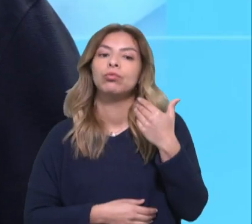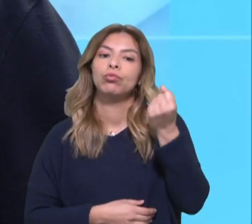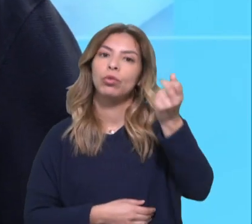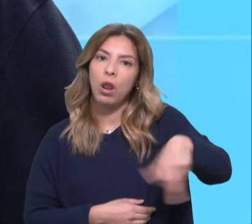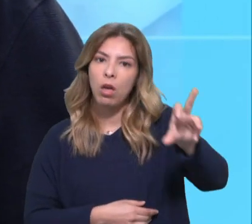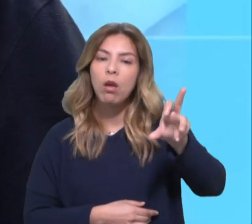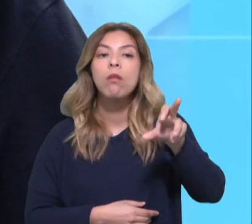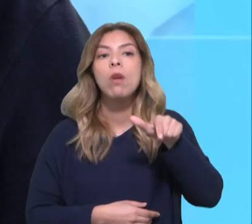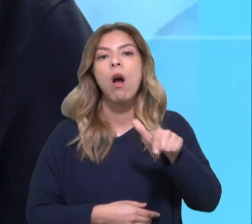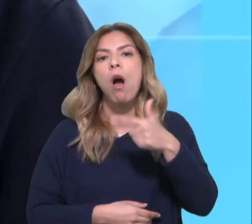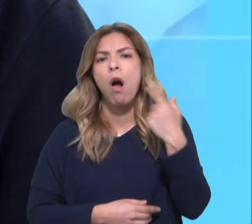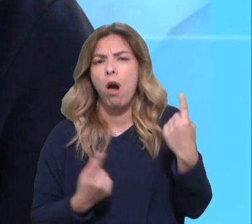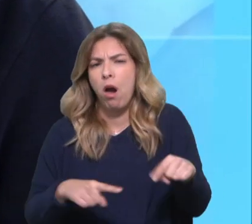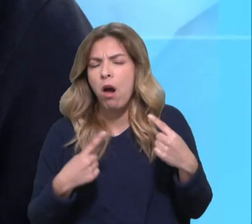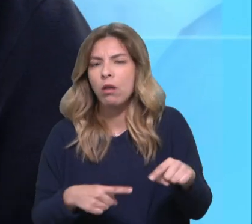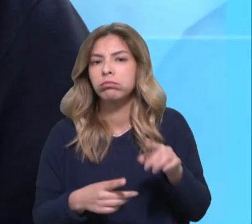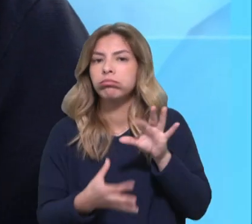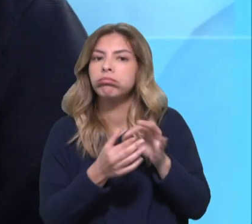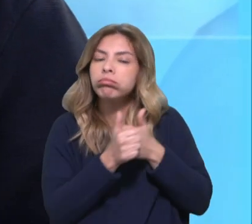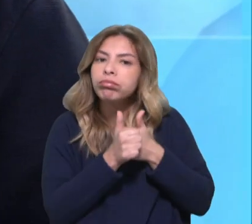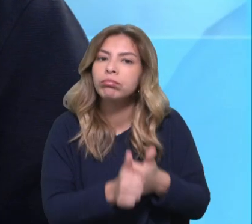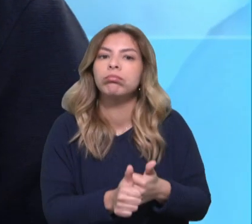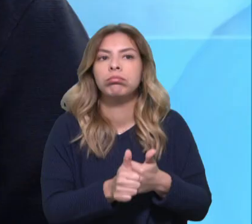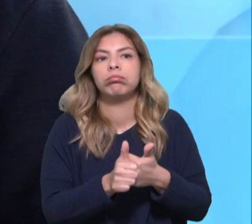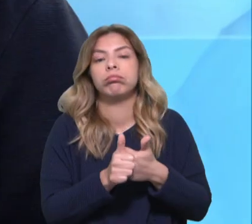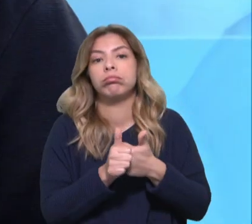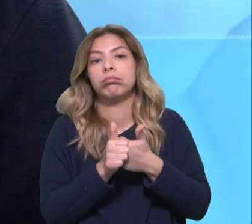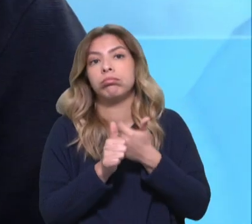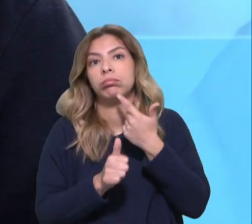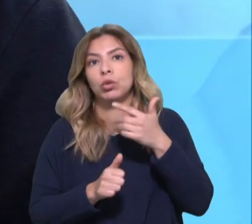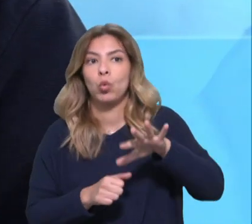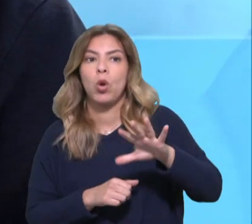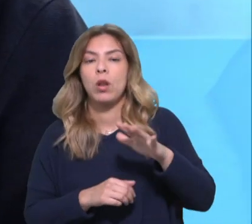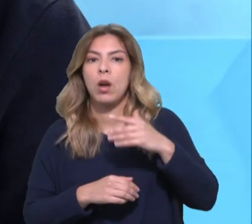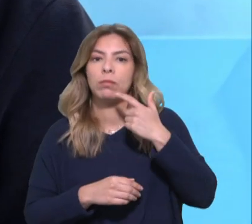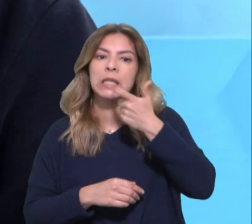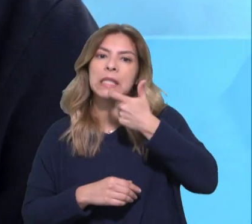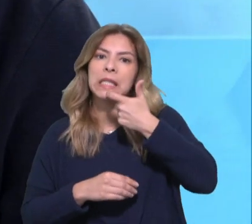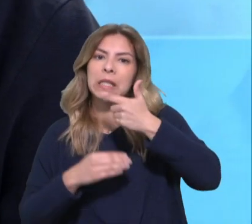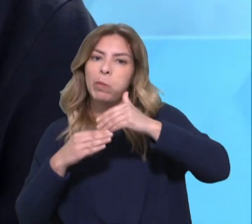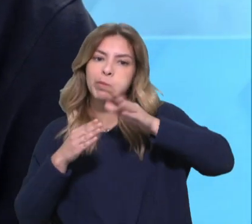tem o seu quartel dentro de Óbidos, da Vila de Óbidos, da Muralha de Óbidos.